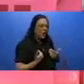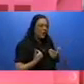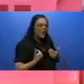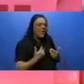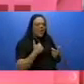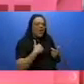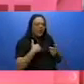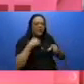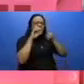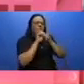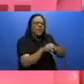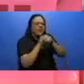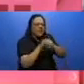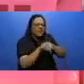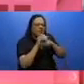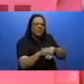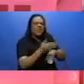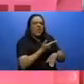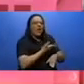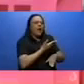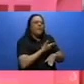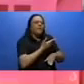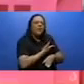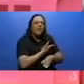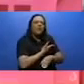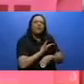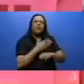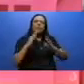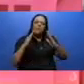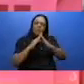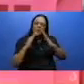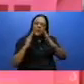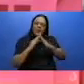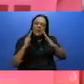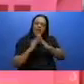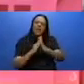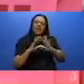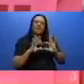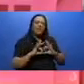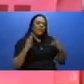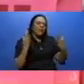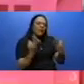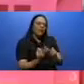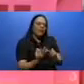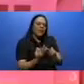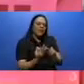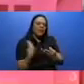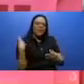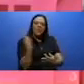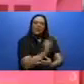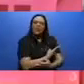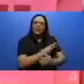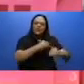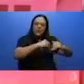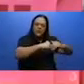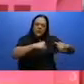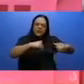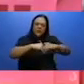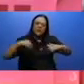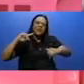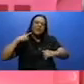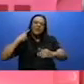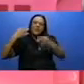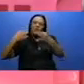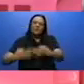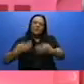todos os meus coleguinhas lá em casa, toda a minha família. Nós vamos começar a fazer essa seleta certinho,